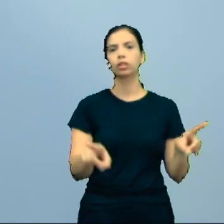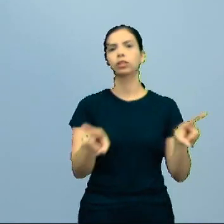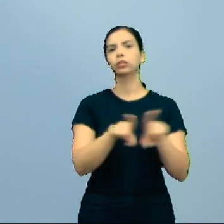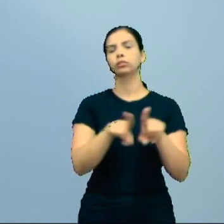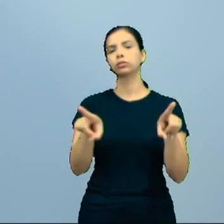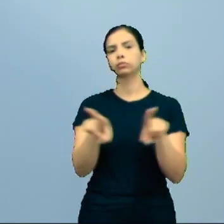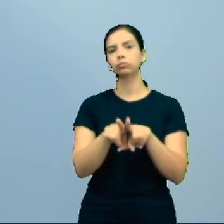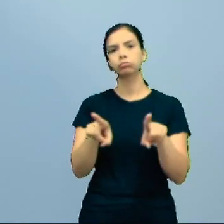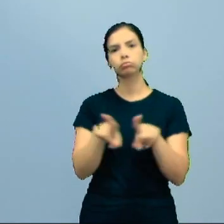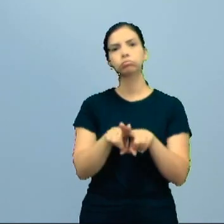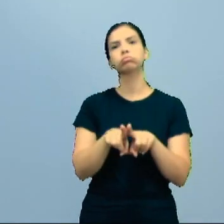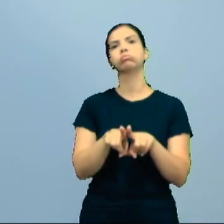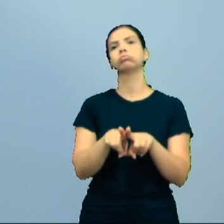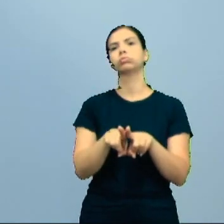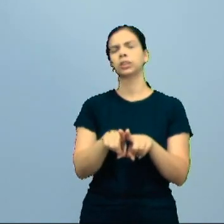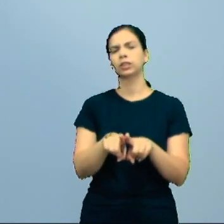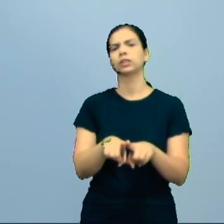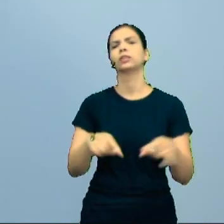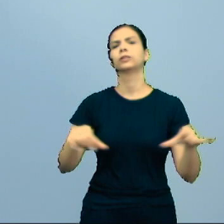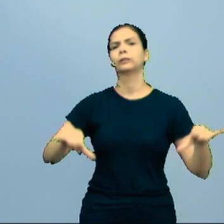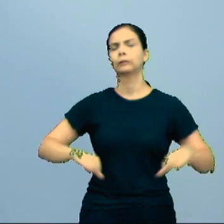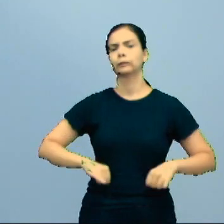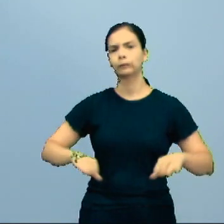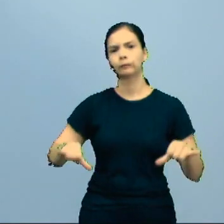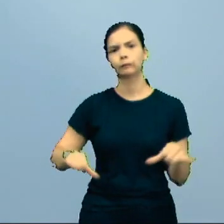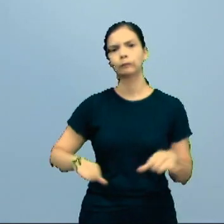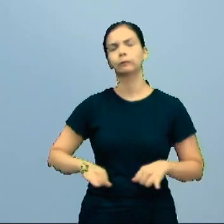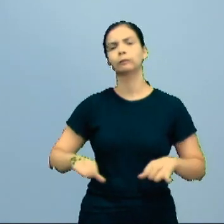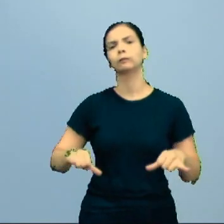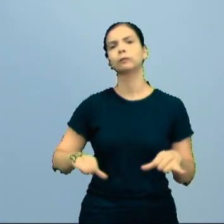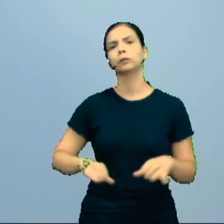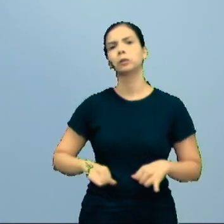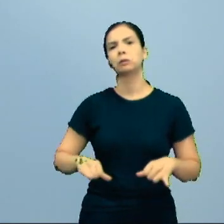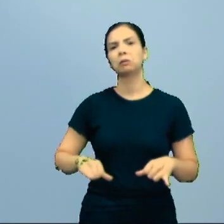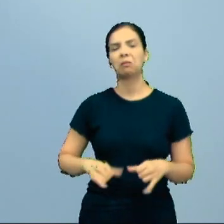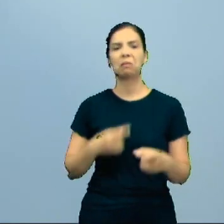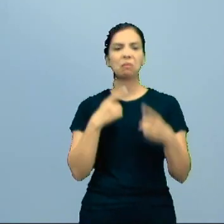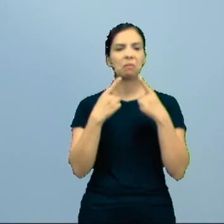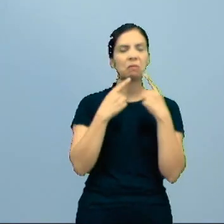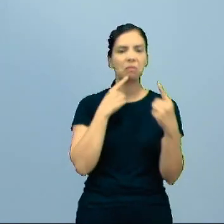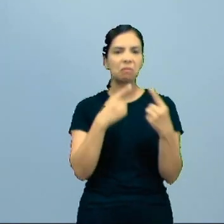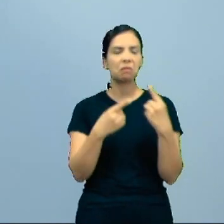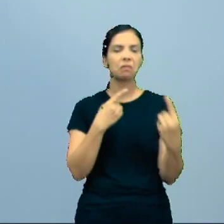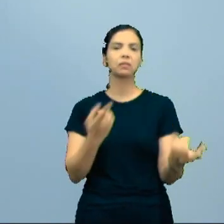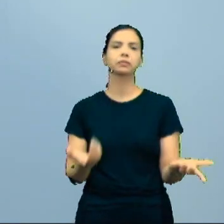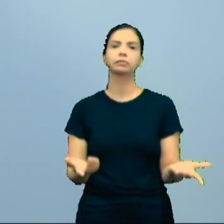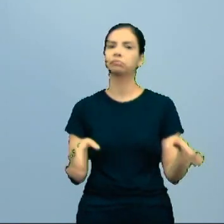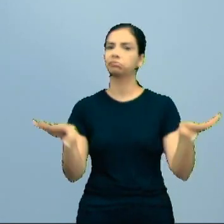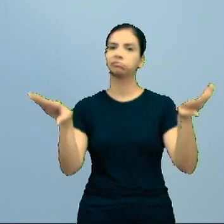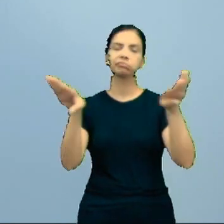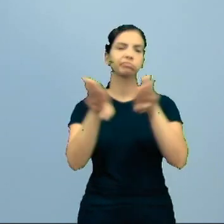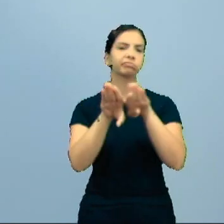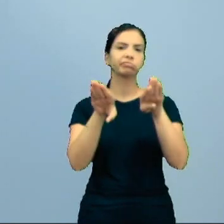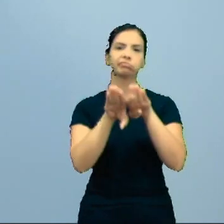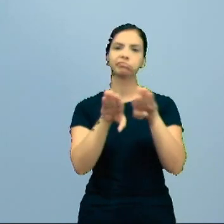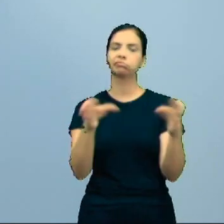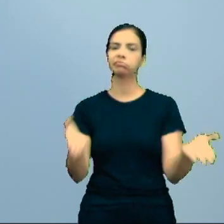atingem. Essas pessoas sofrem agressões, sofrem ofensas e não têm uma igualdade de